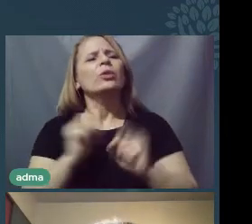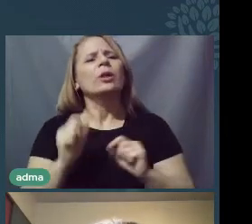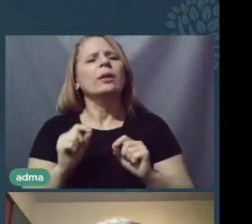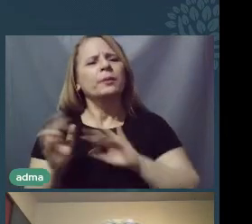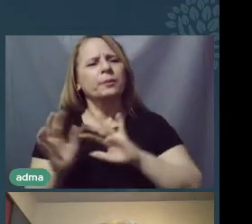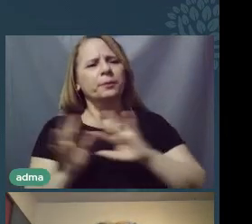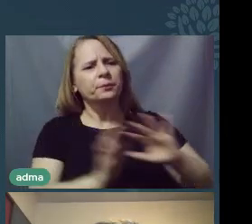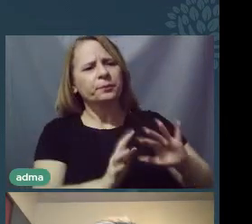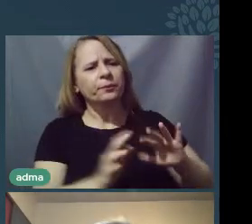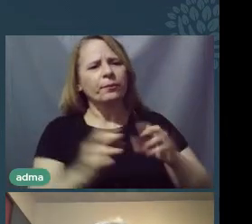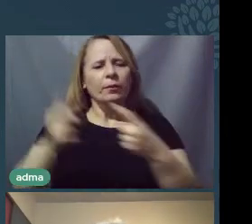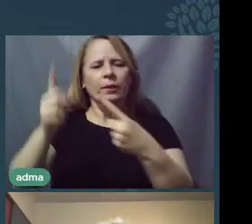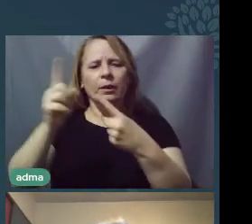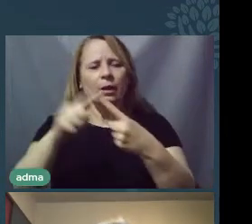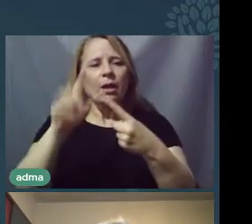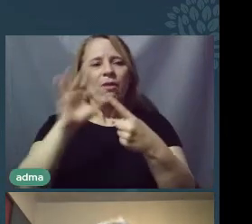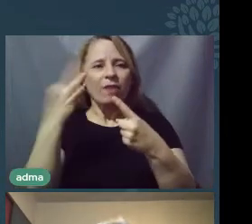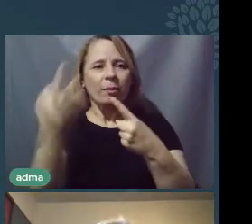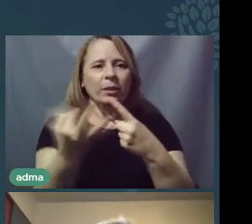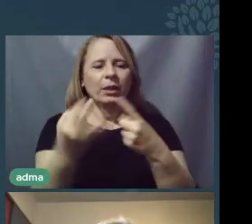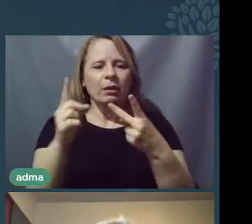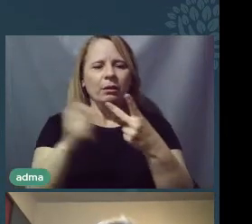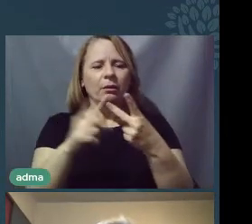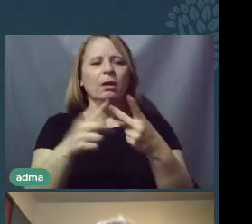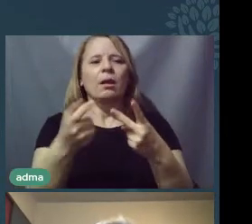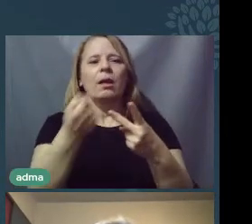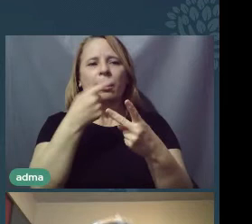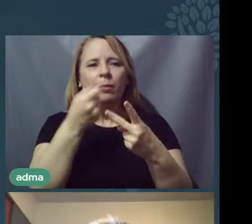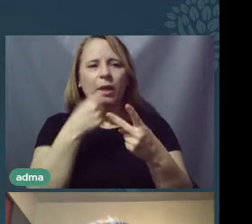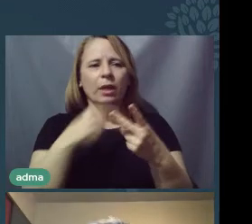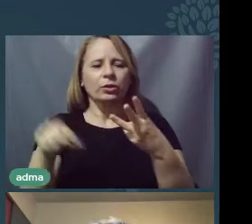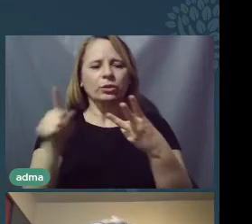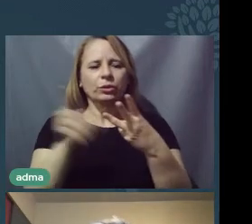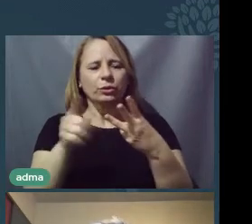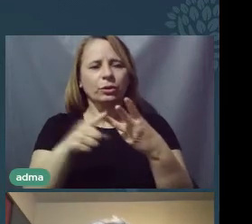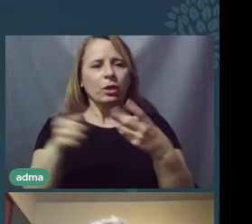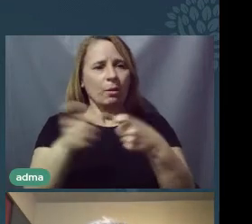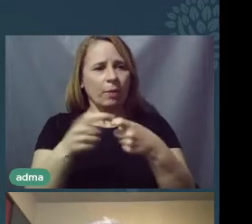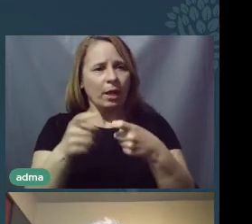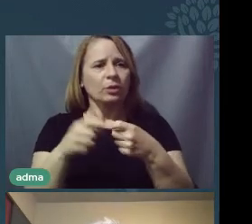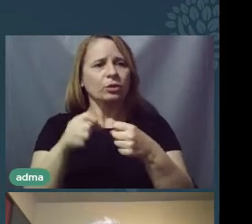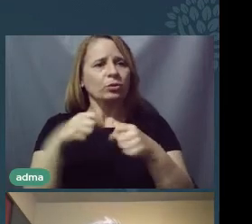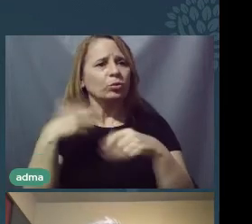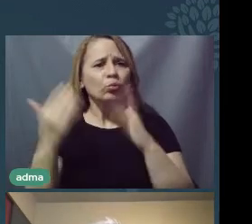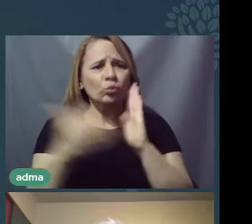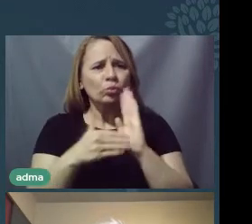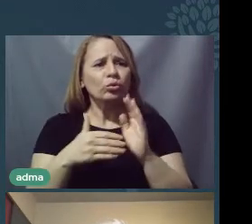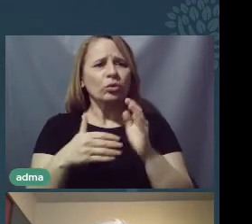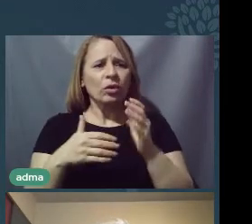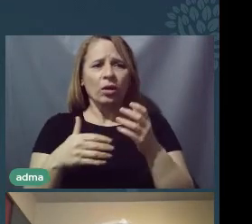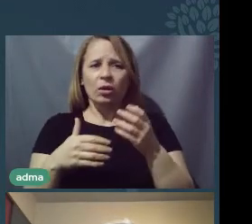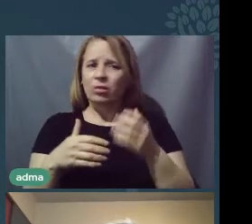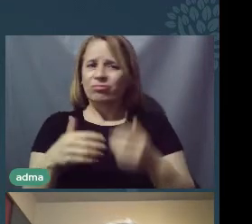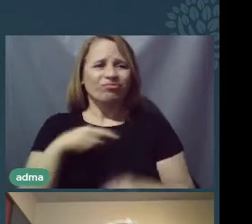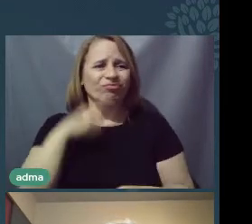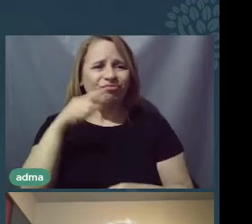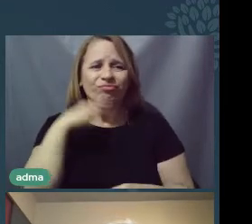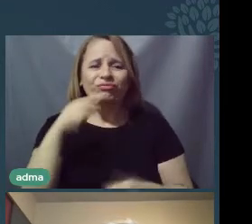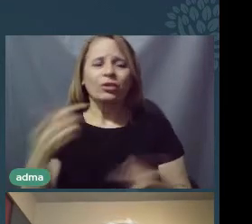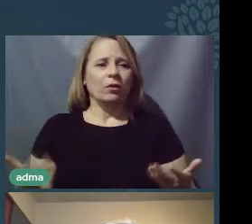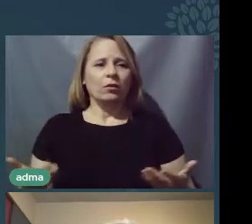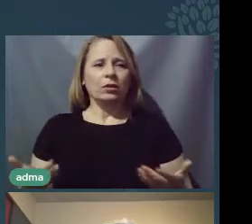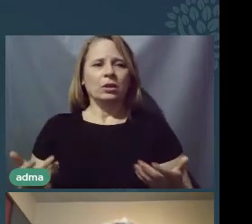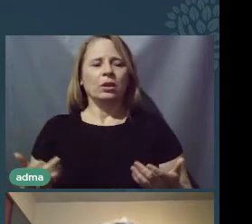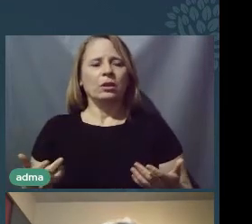e família não está funcionando bem. O que a gente poderia dizer aqui é tolerância zero mesmo para